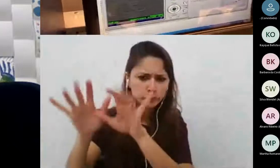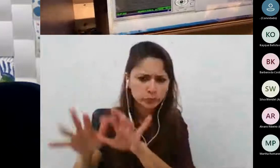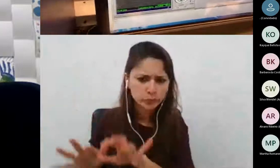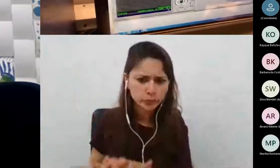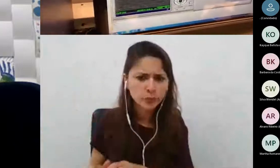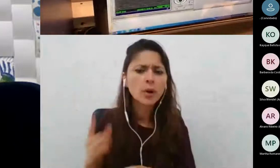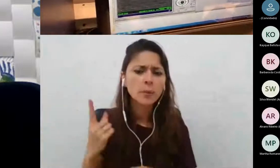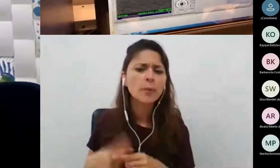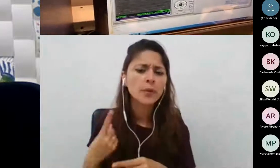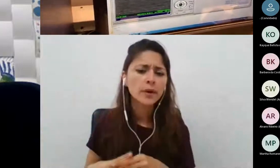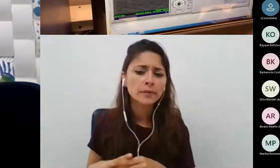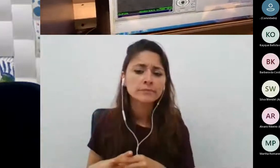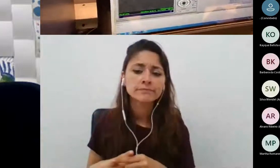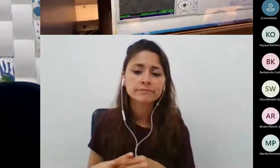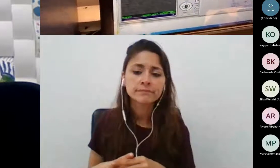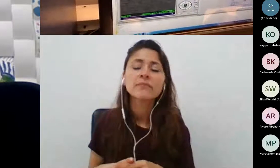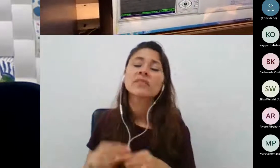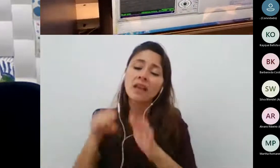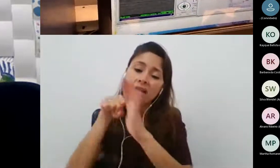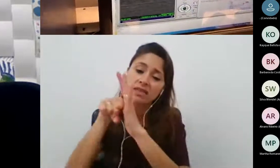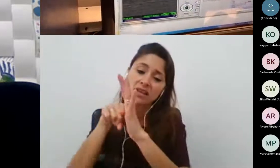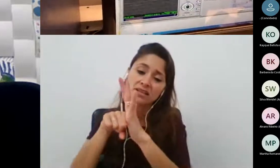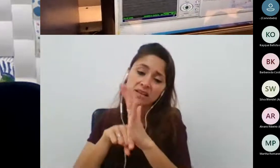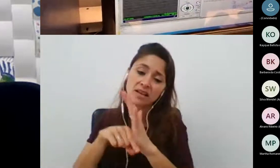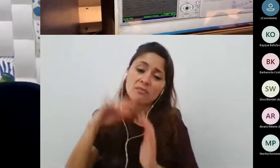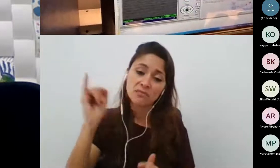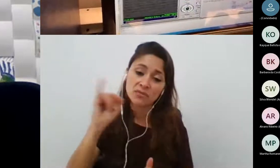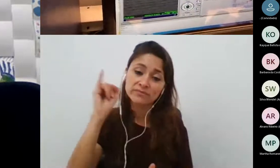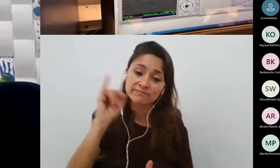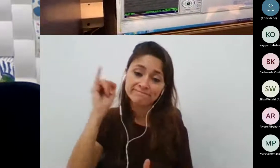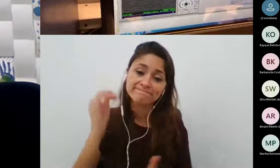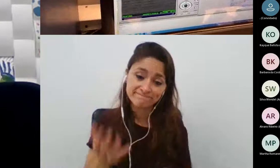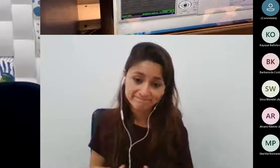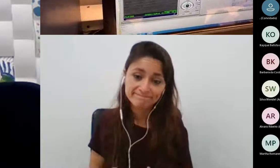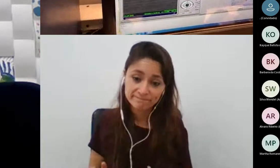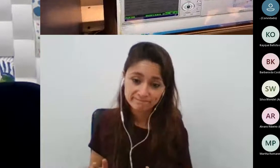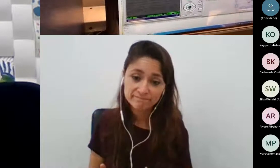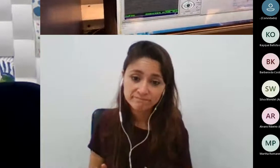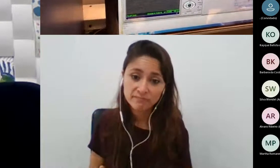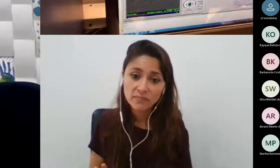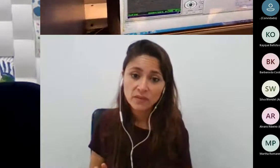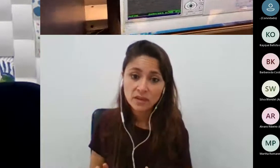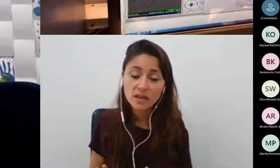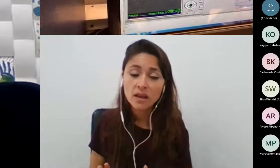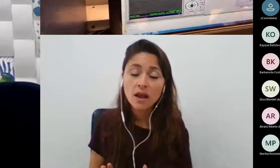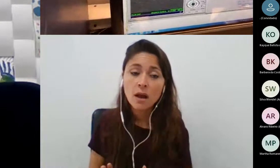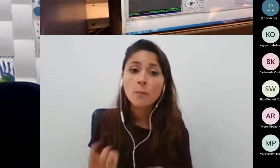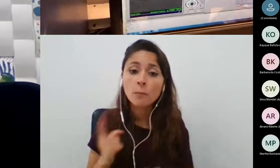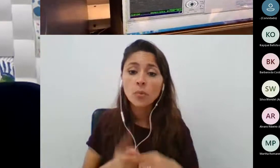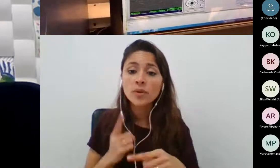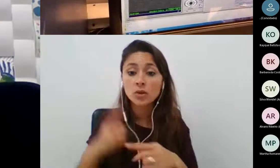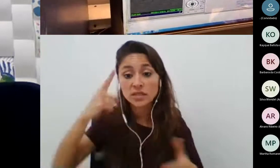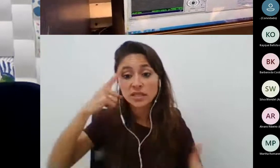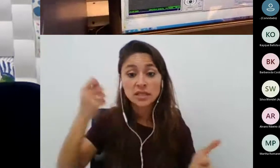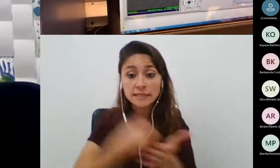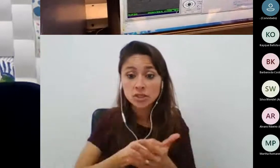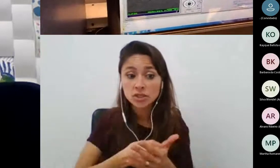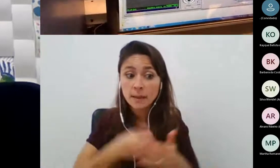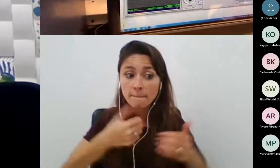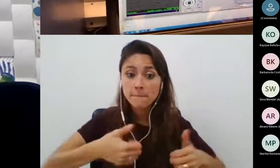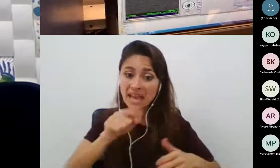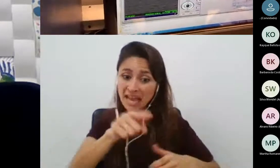tiver esse relatório, a gente faz uma análise e fazemos aí sim uma definição de melhorias